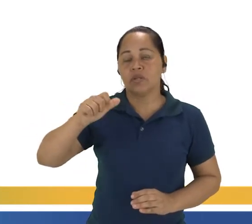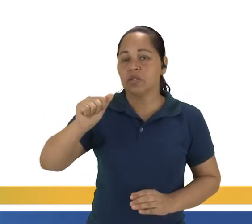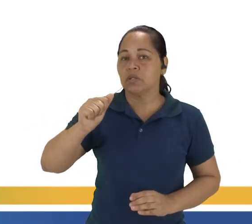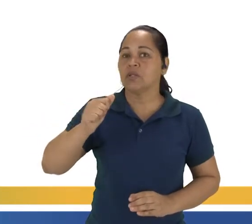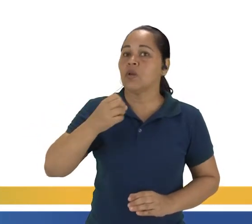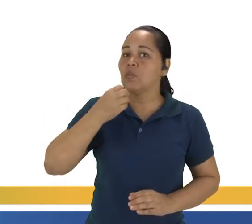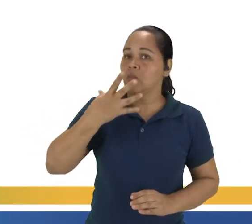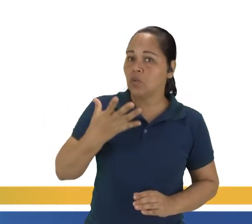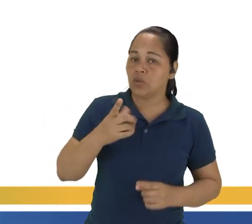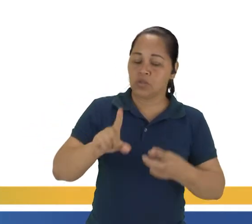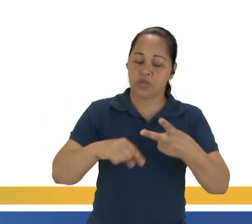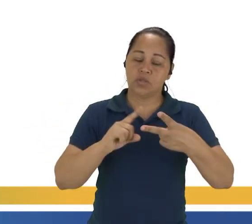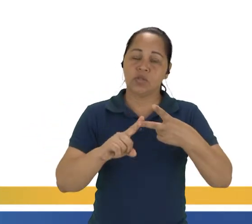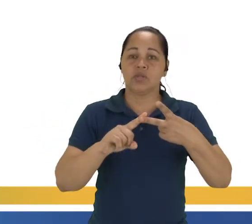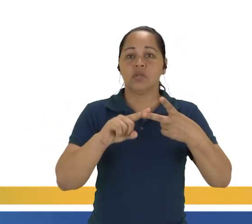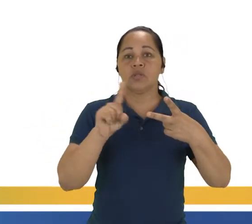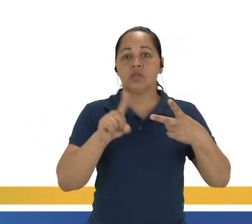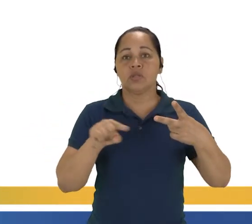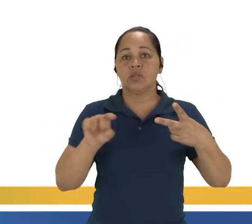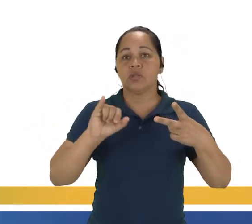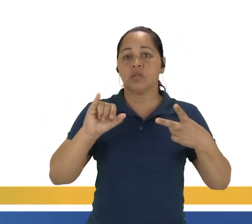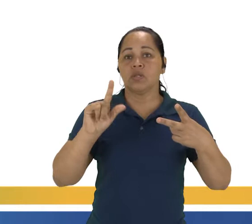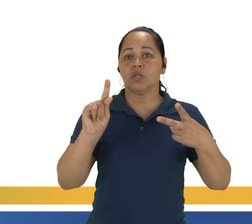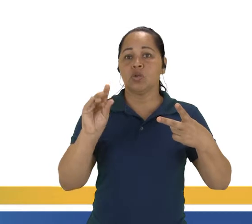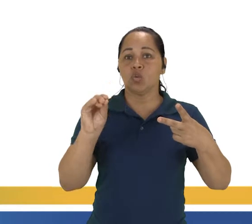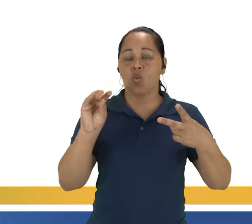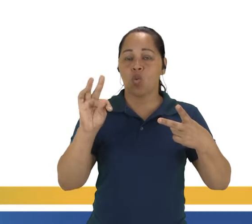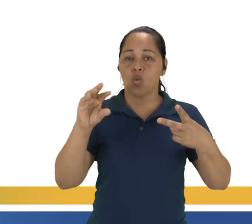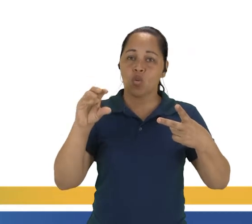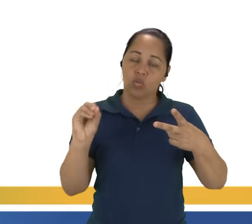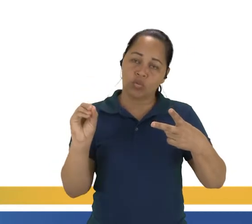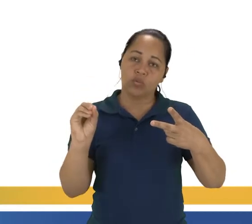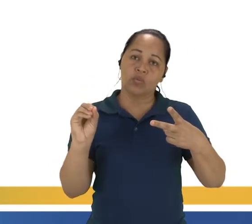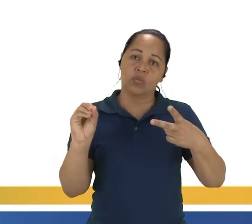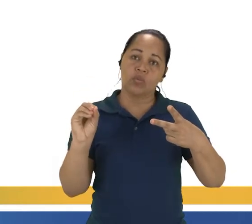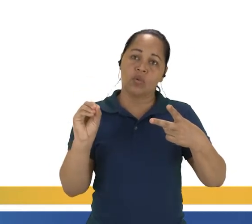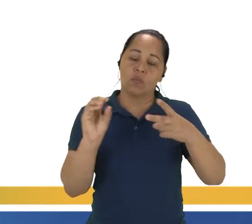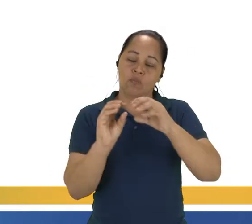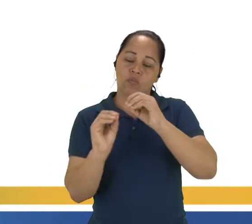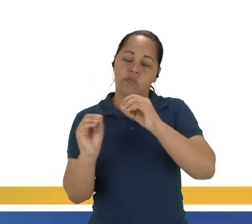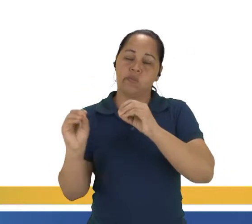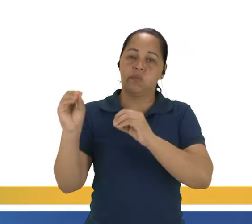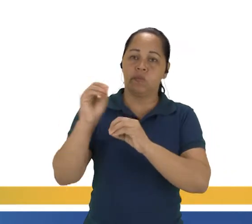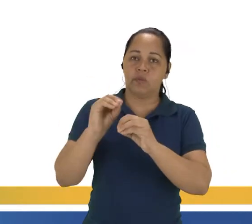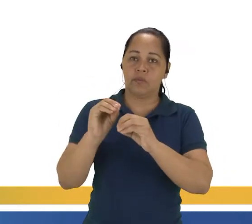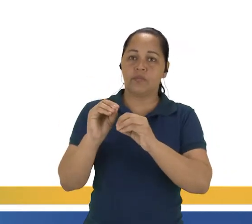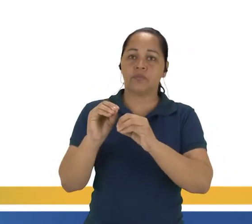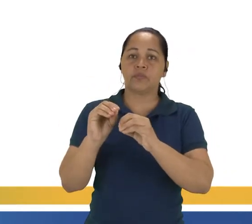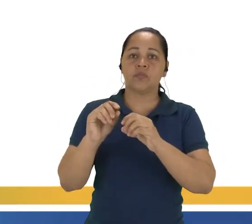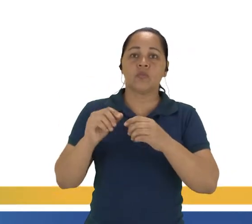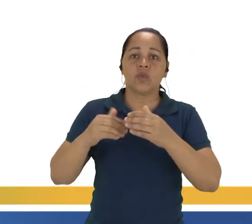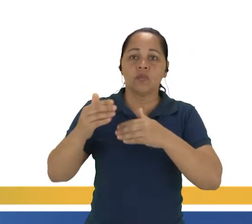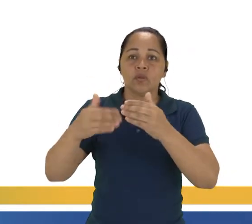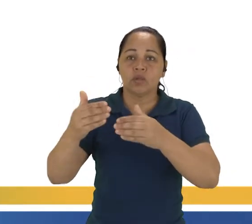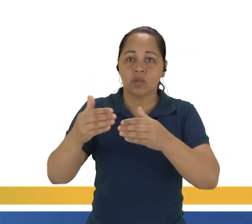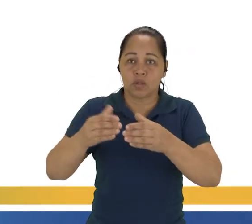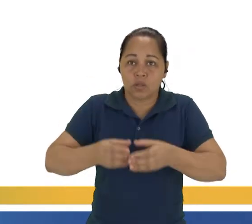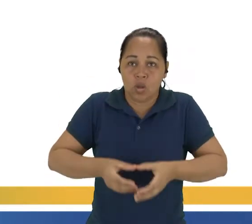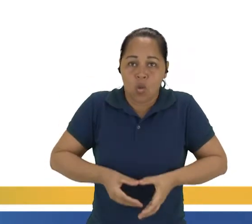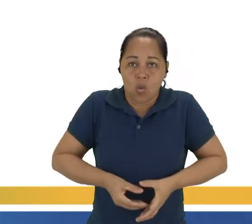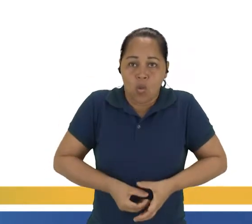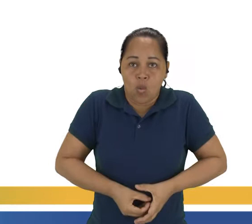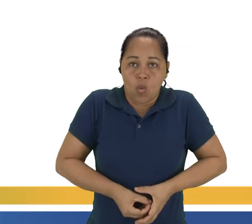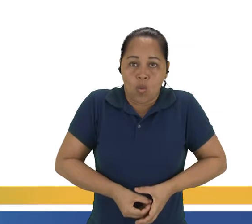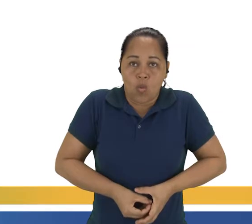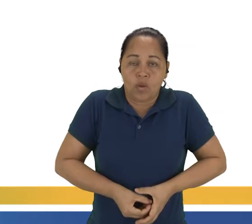do zigoto antes de ele propriamente dar origem, né? Divisão do zigoto no processo embrionário. Então, depois